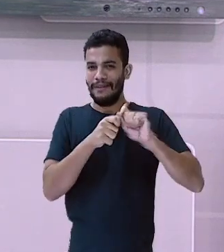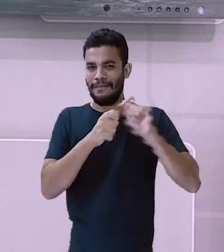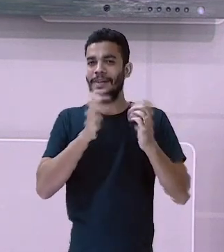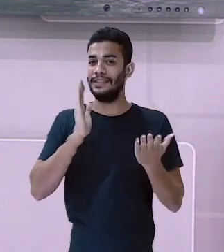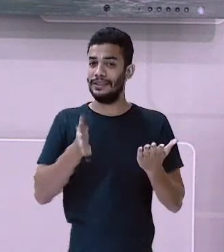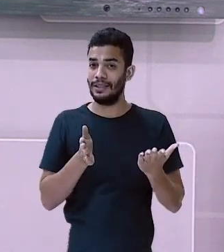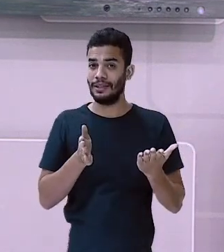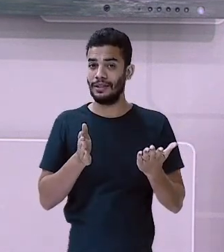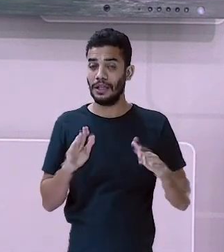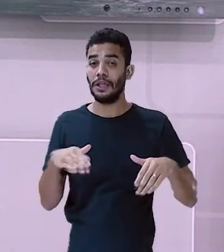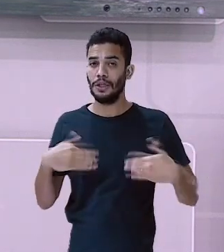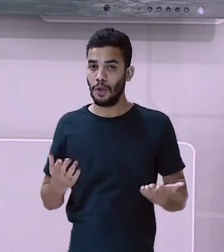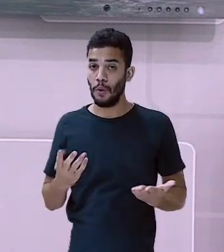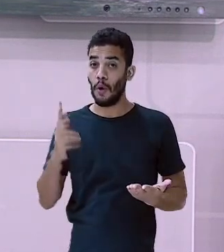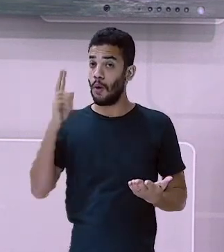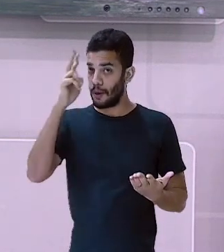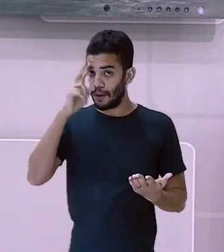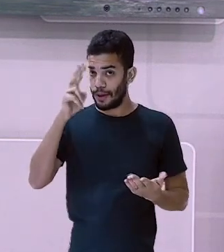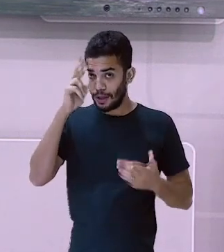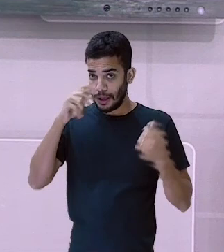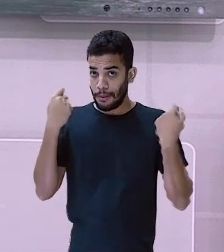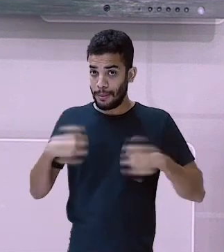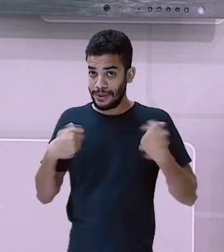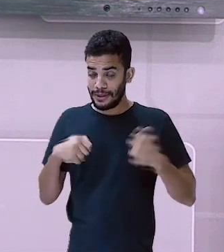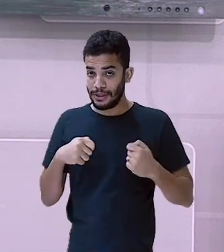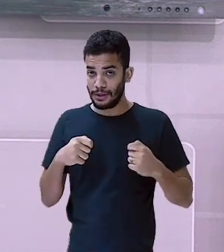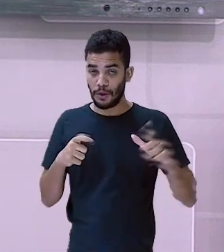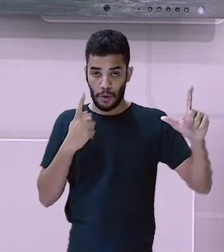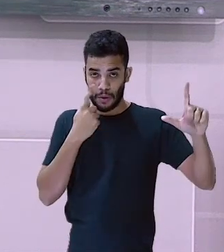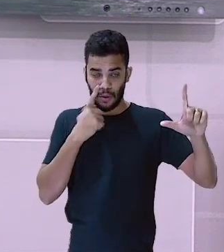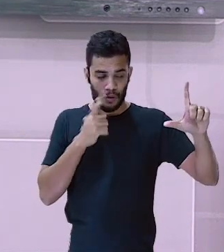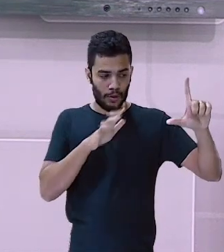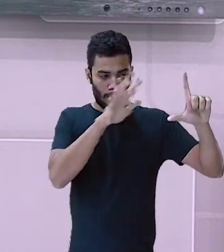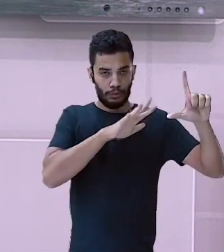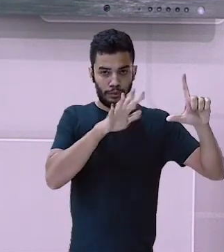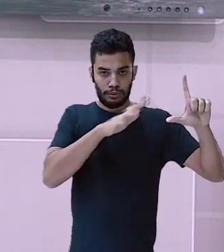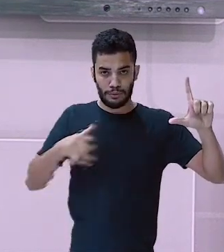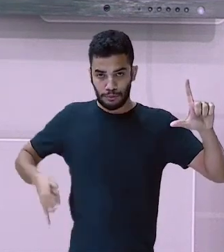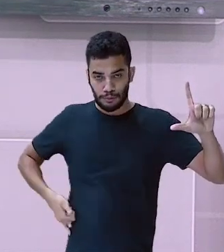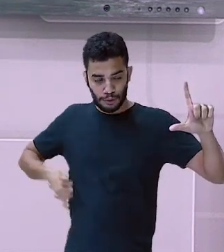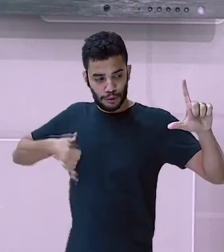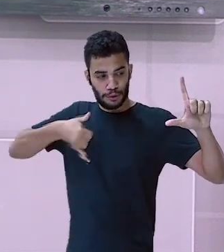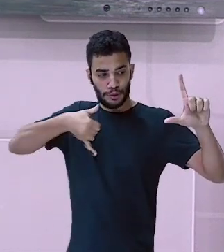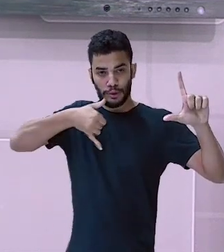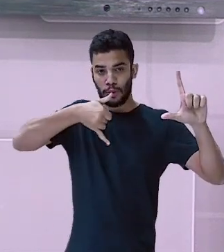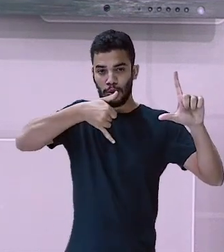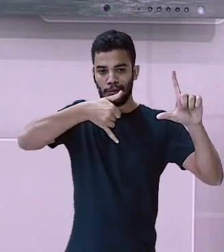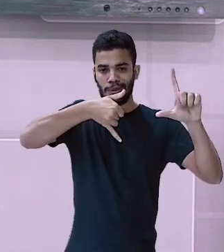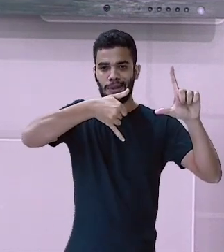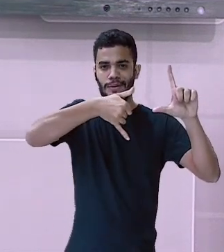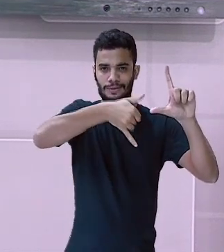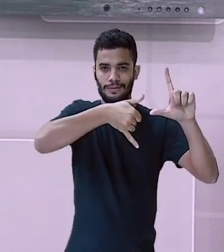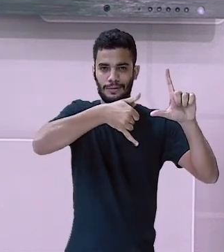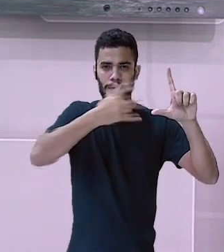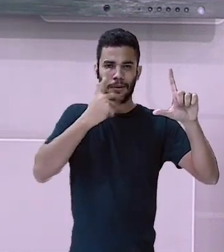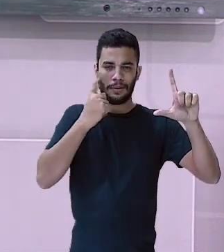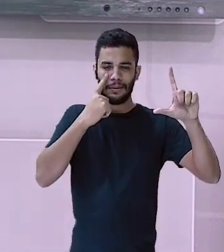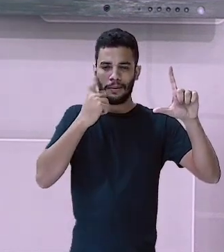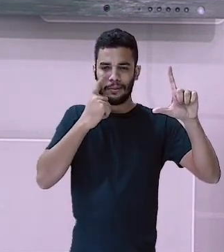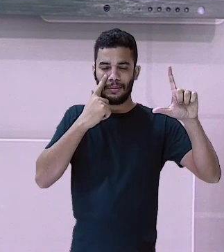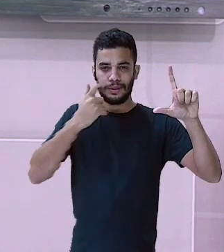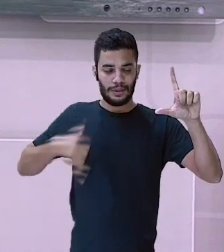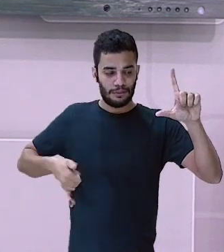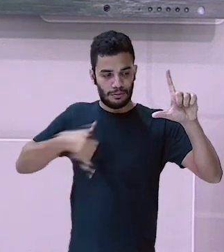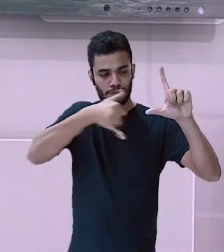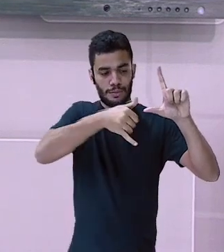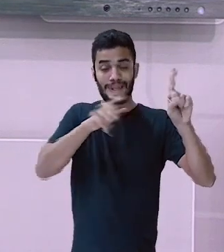não faz, vamos lembrar aí, ó, aponte a câmera do seu celular para a imagem que está aparecendo aí no canto da tela. Se